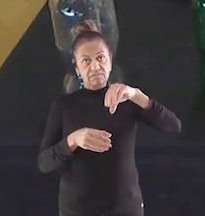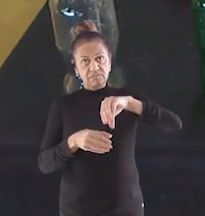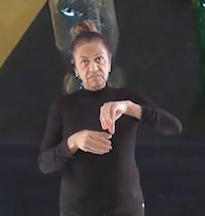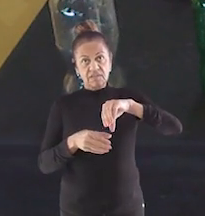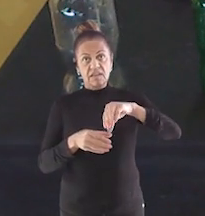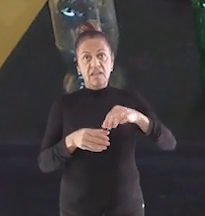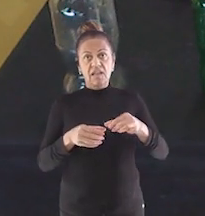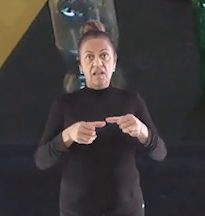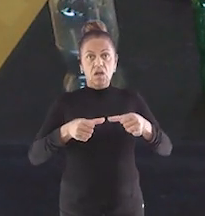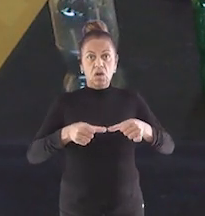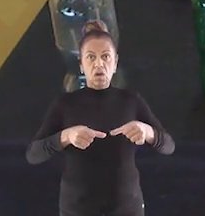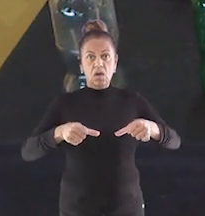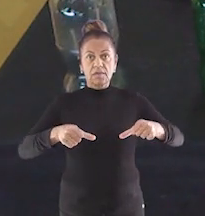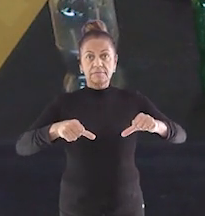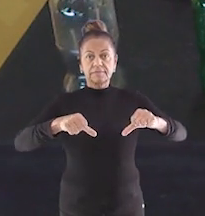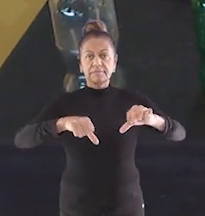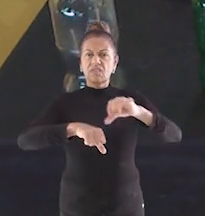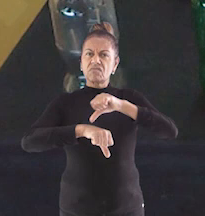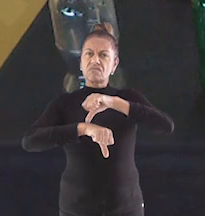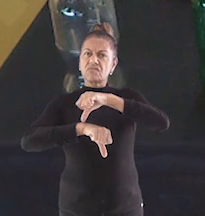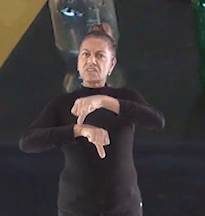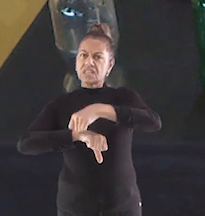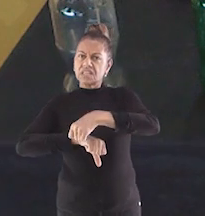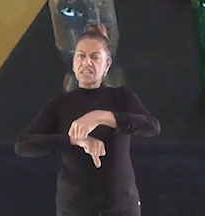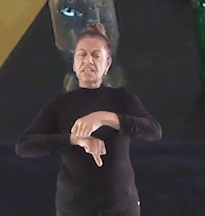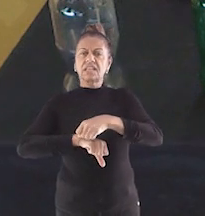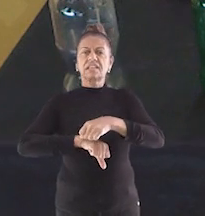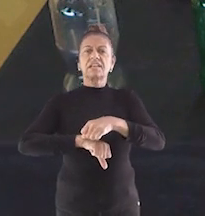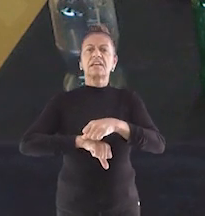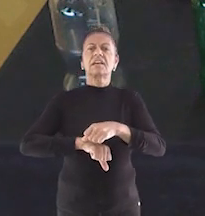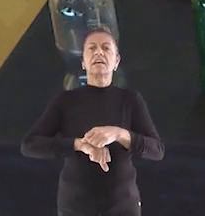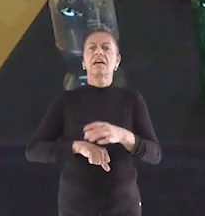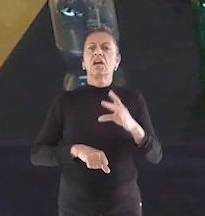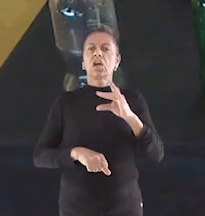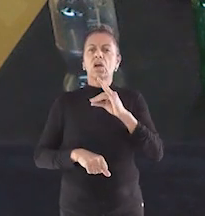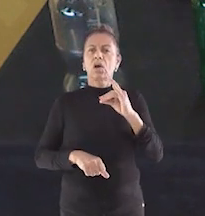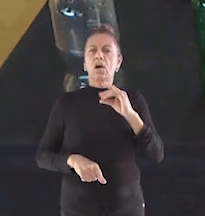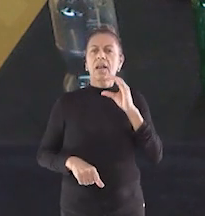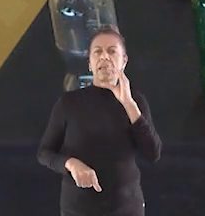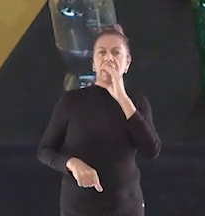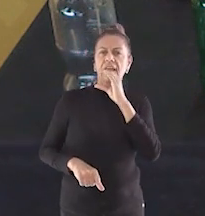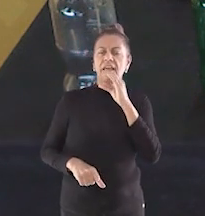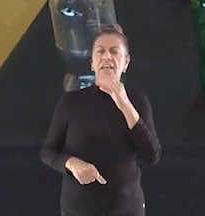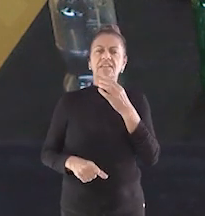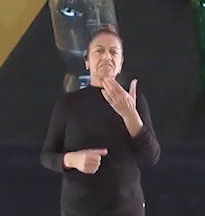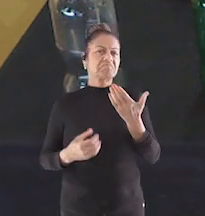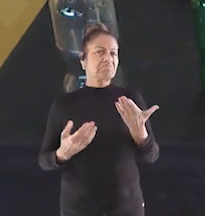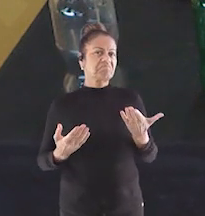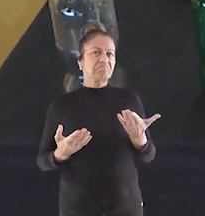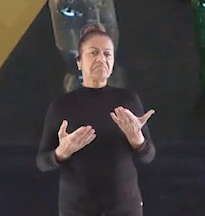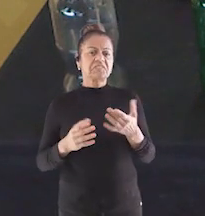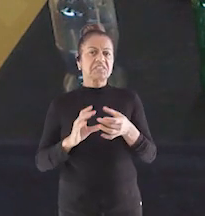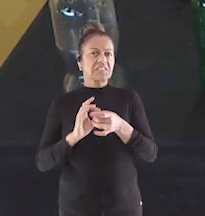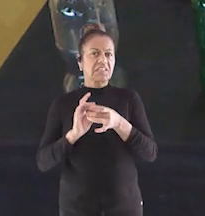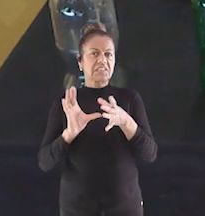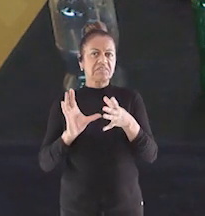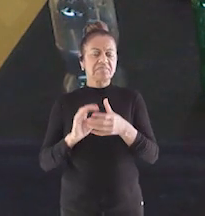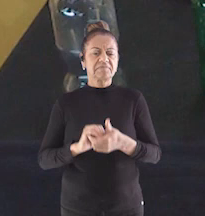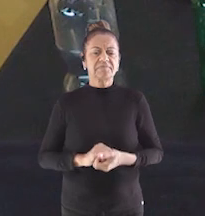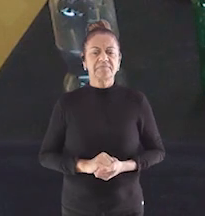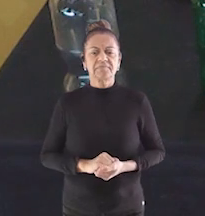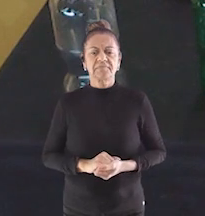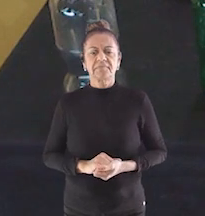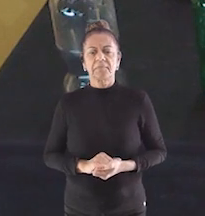bandeja com a fita crepe ou com cola quente, com aquele material que você tiver disponível na sua